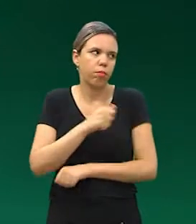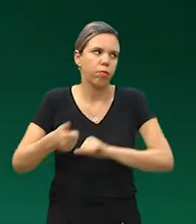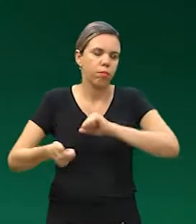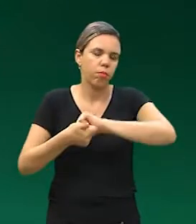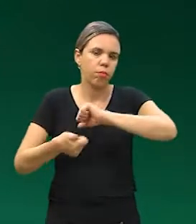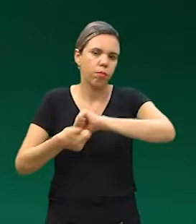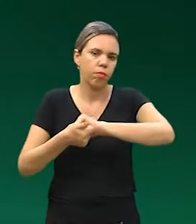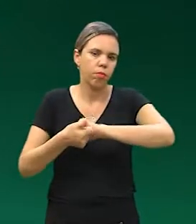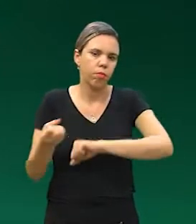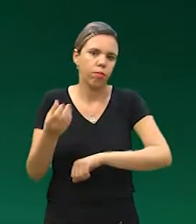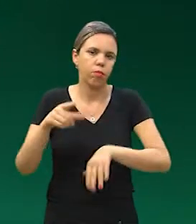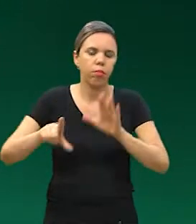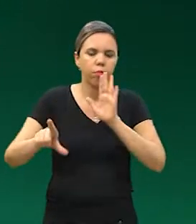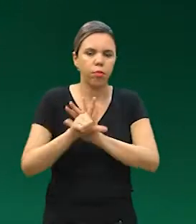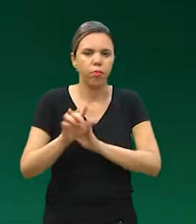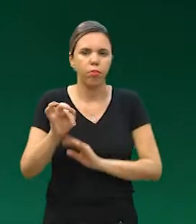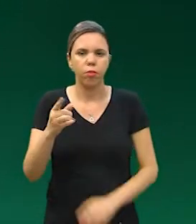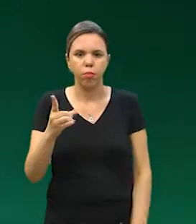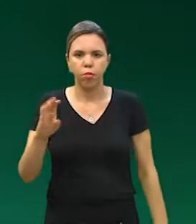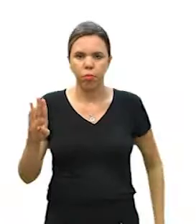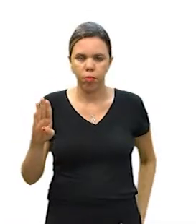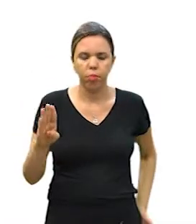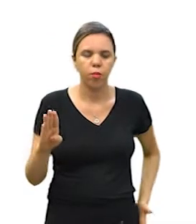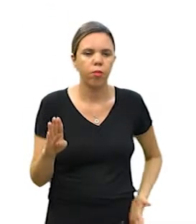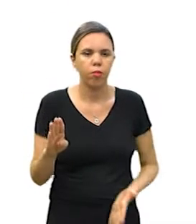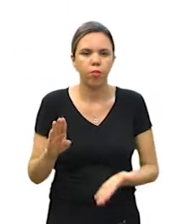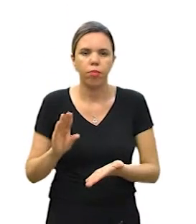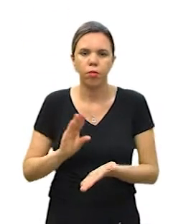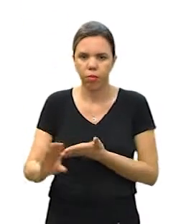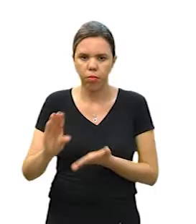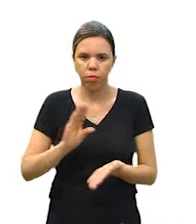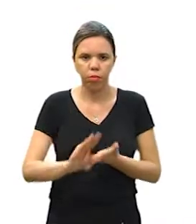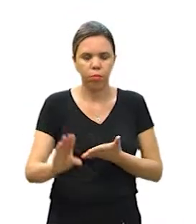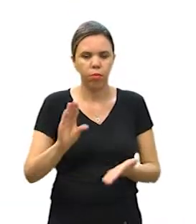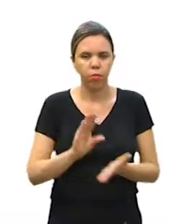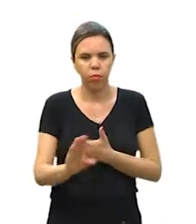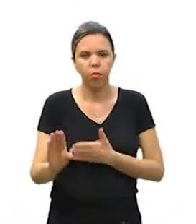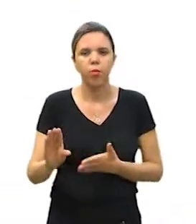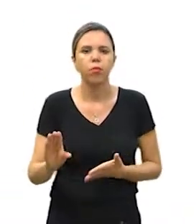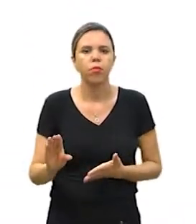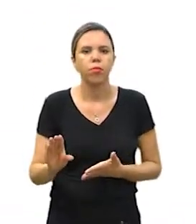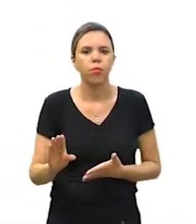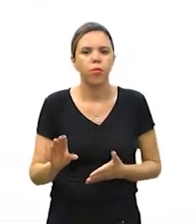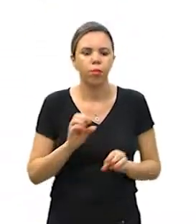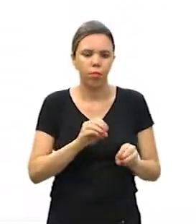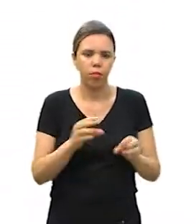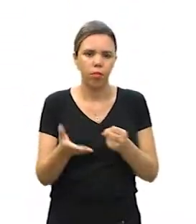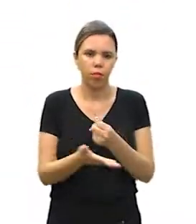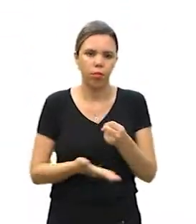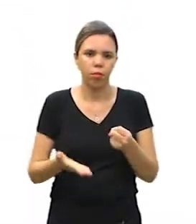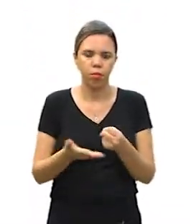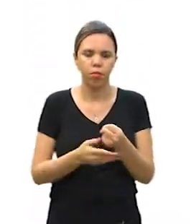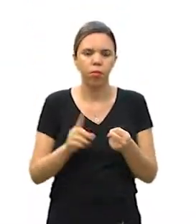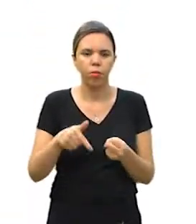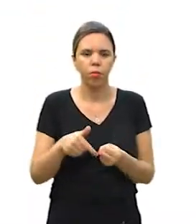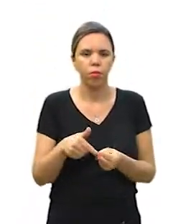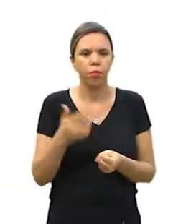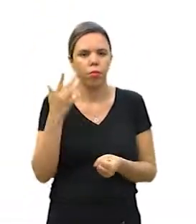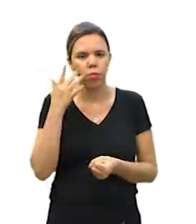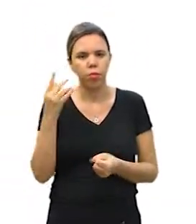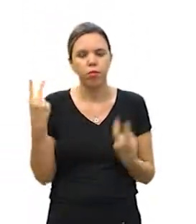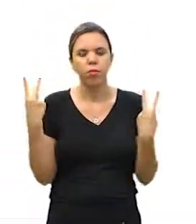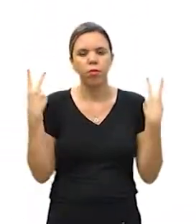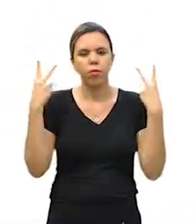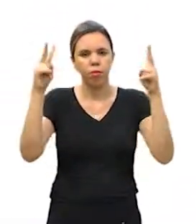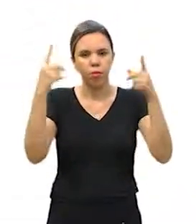qualidade ali na nova lei do Fundeb, né, do Fundo de Investimento e Manutenção na Educação Básica. Isso eu considero